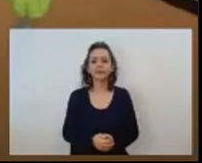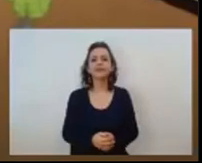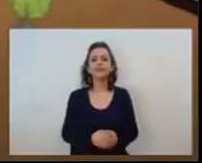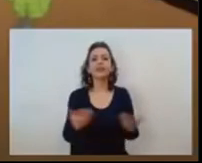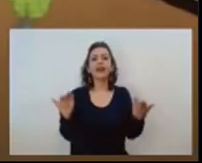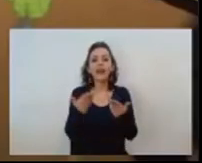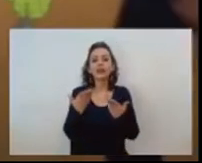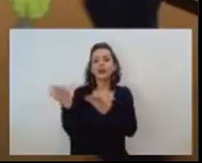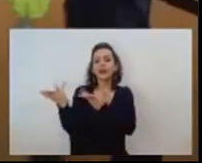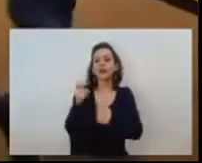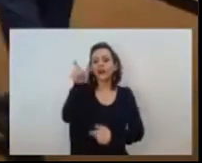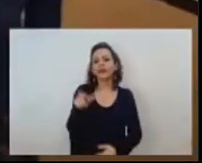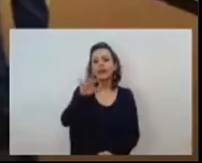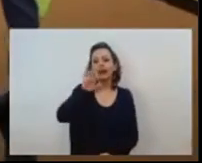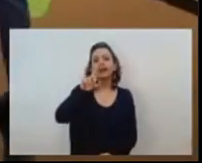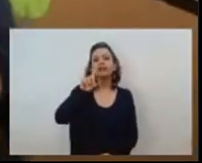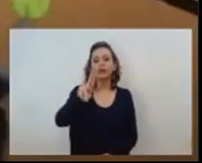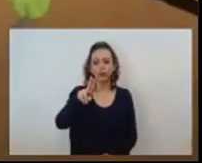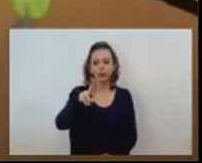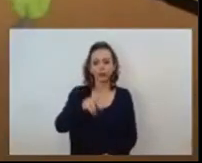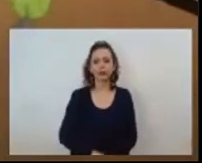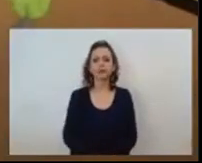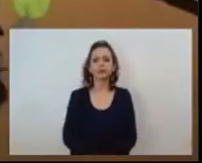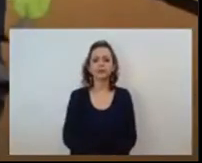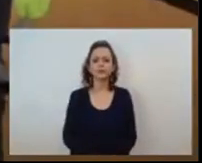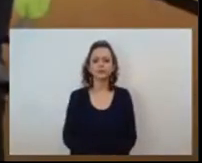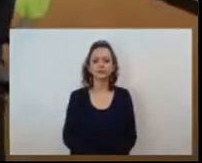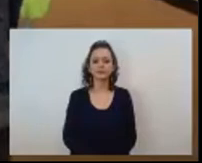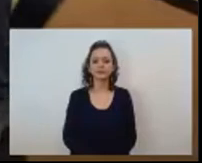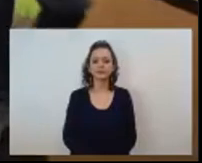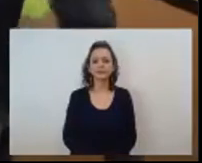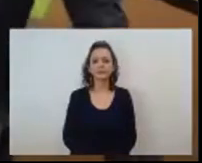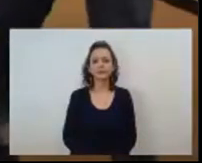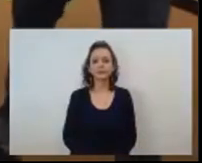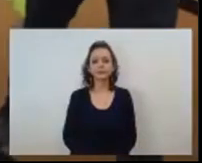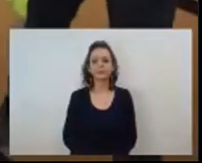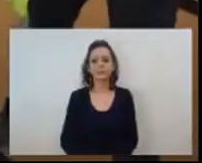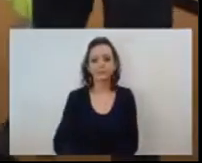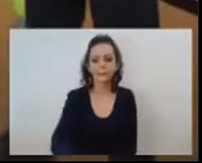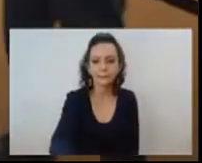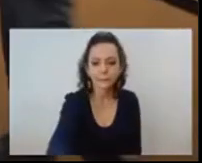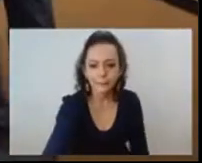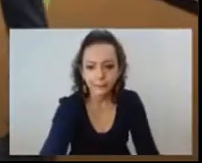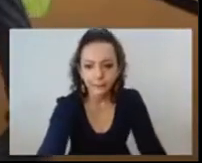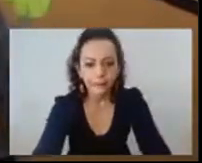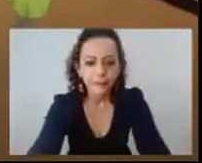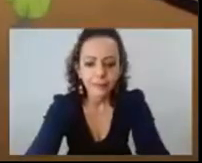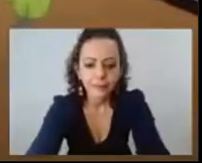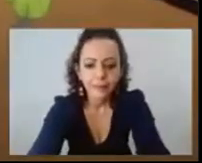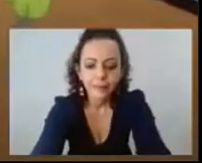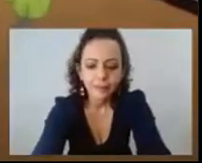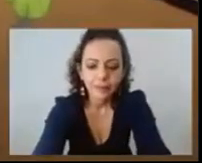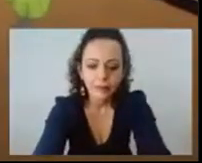essa Seleta mesa aqui Fala garoto seja muito bem-vindo vou pegar o outro microfone aqui aqui é tudo ao vivo